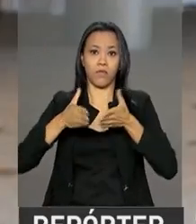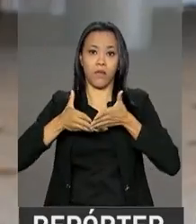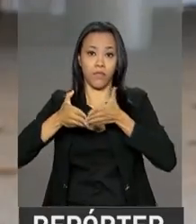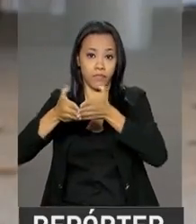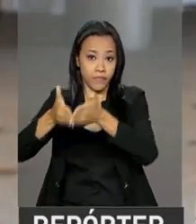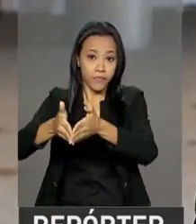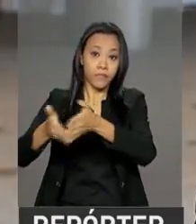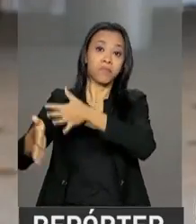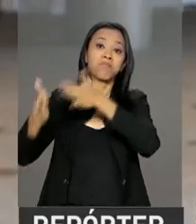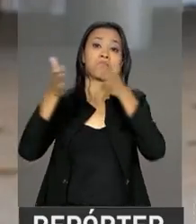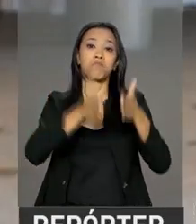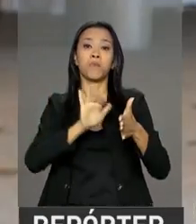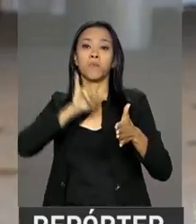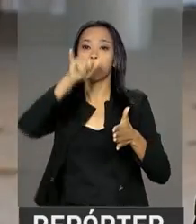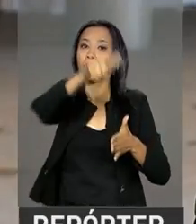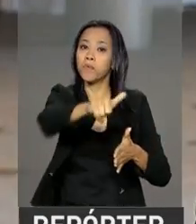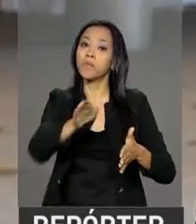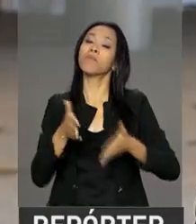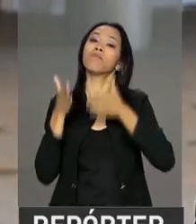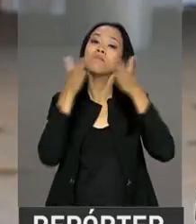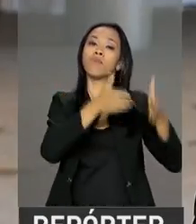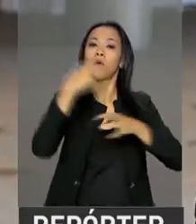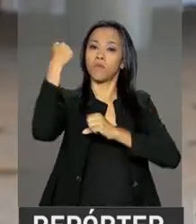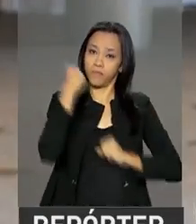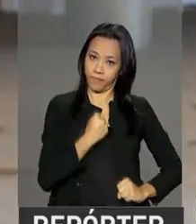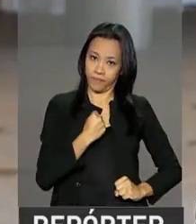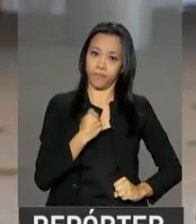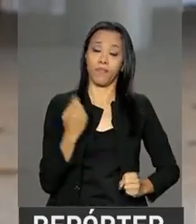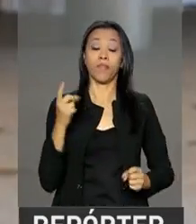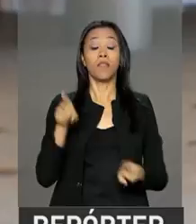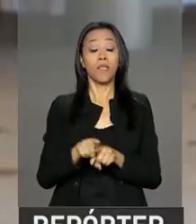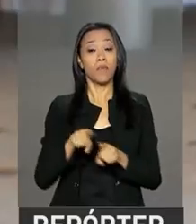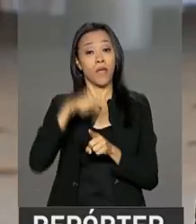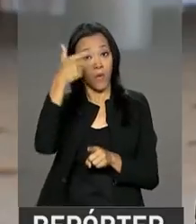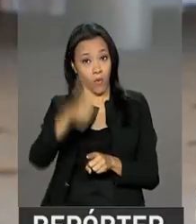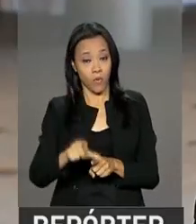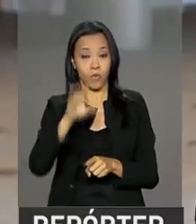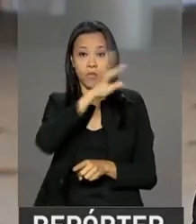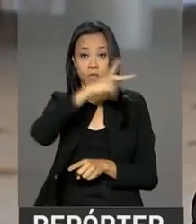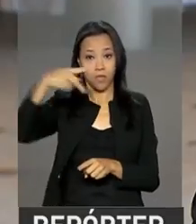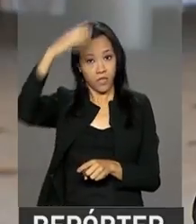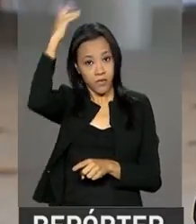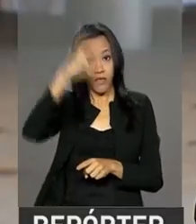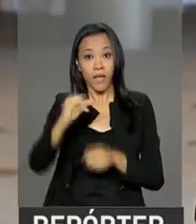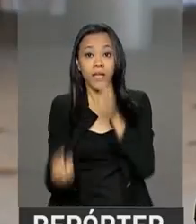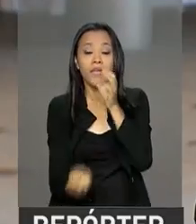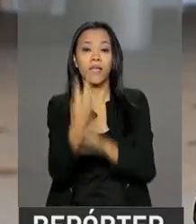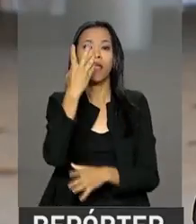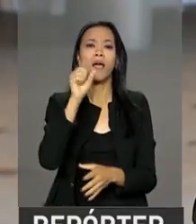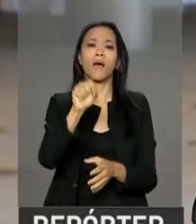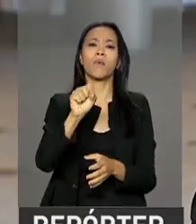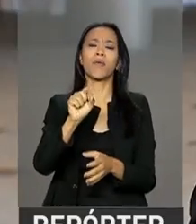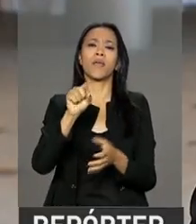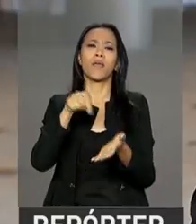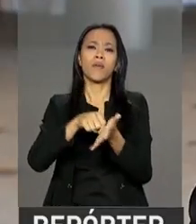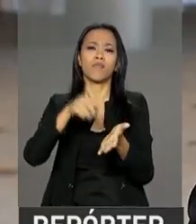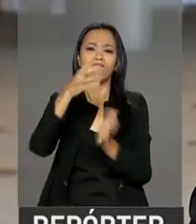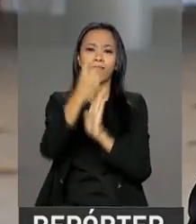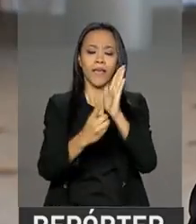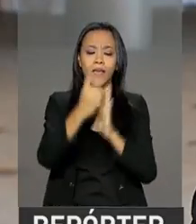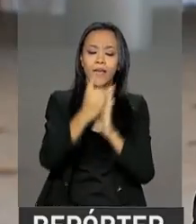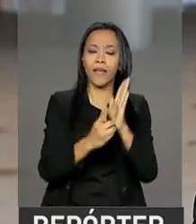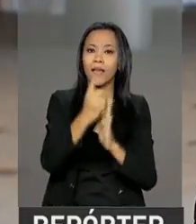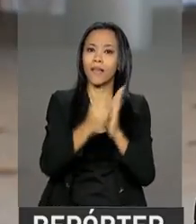presidente Michel Temer também vai assinar um decreto que cria um comitê para revitalização do parque nacional dos